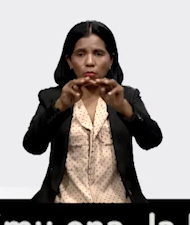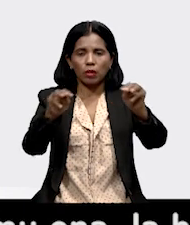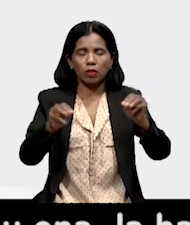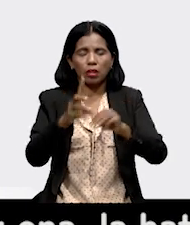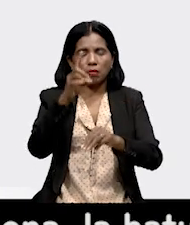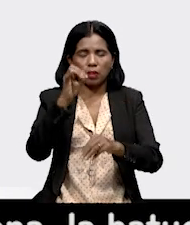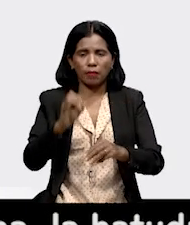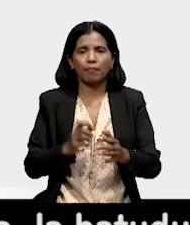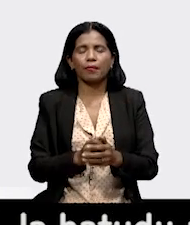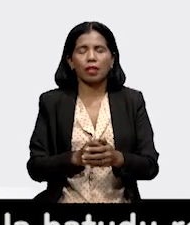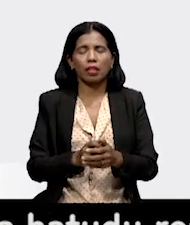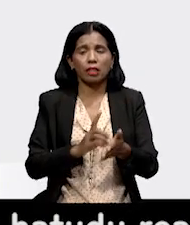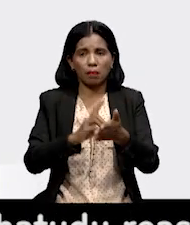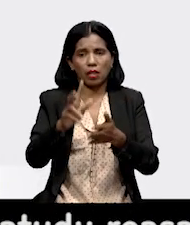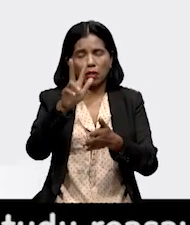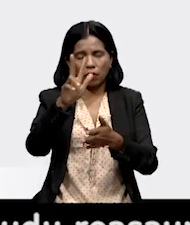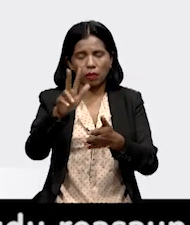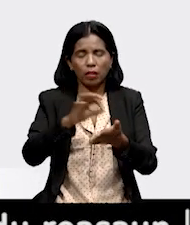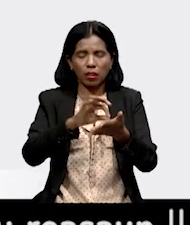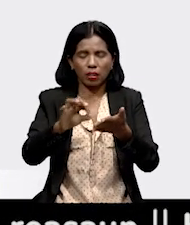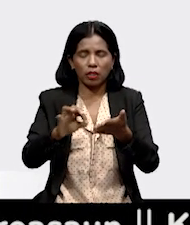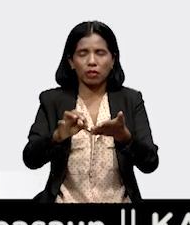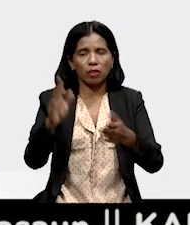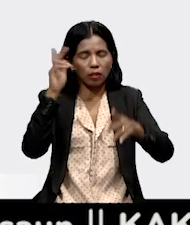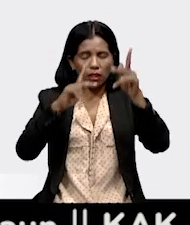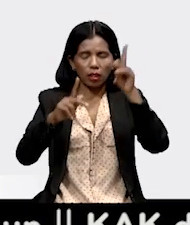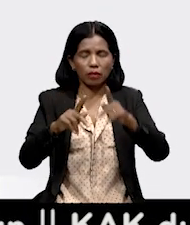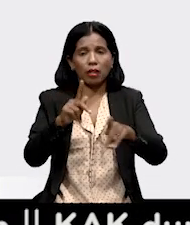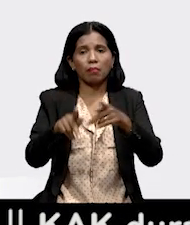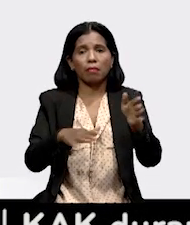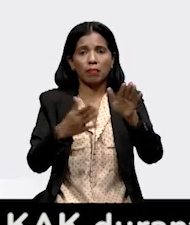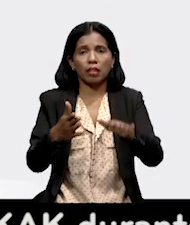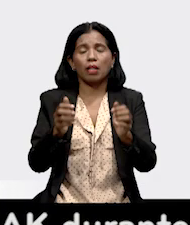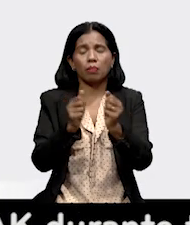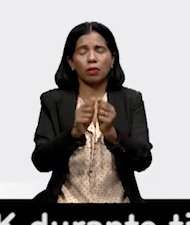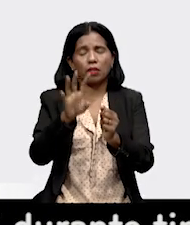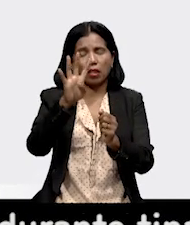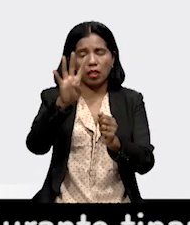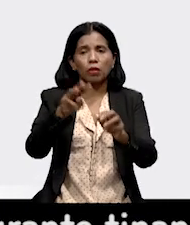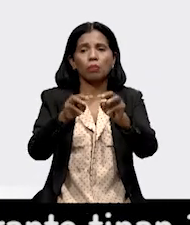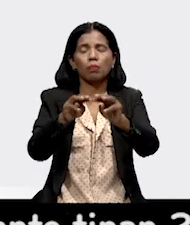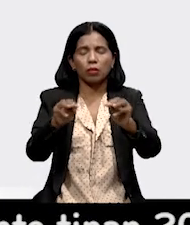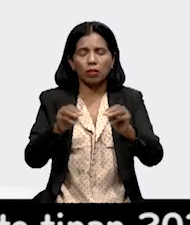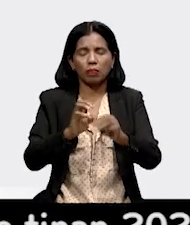terceira semana relata caso óbito na Inhat, Husi município Hermera. Hoje né, total case fatality